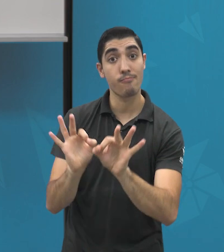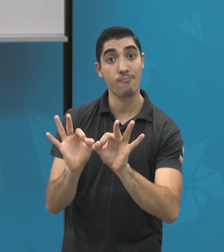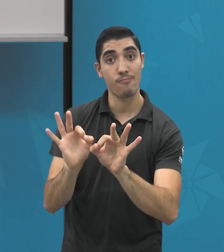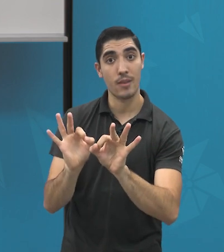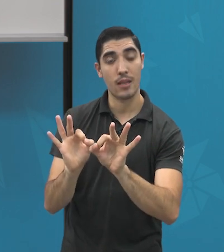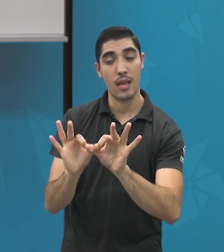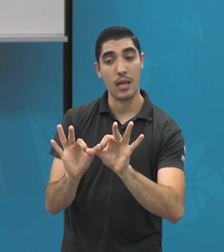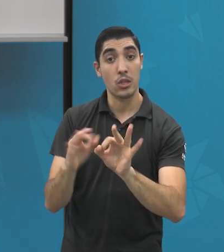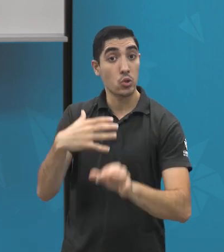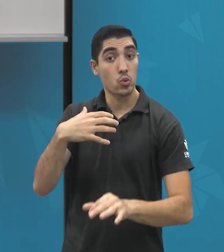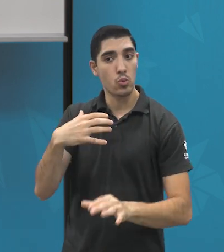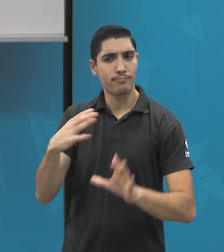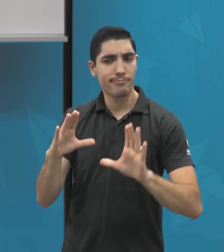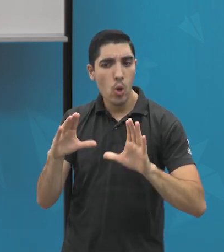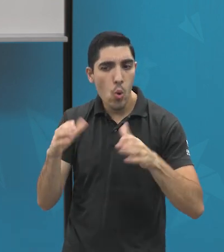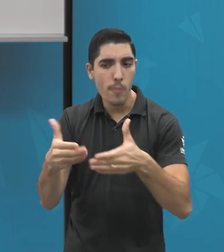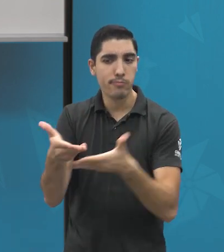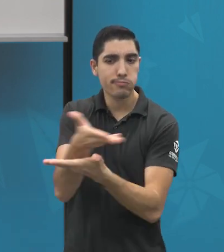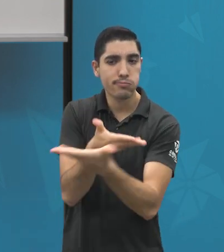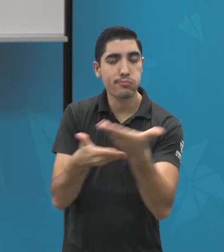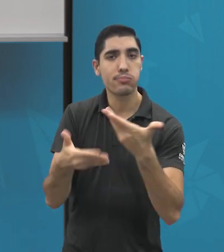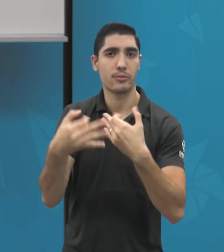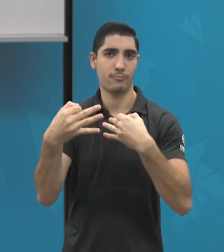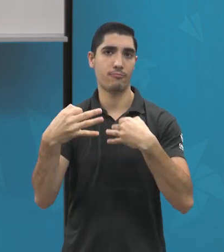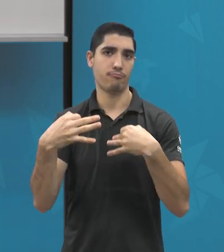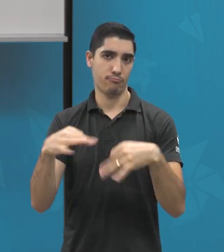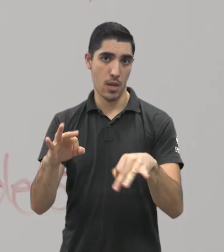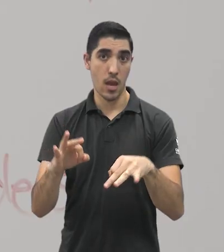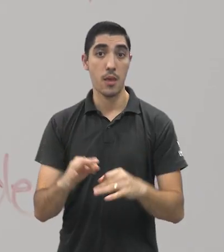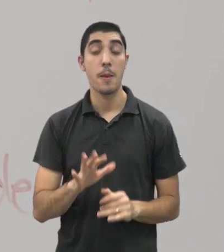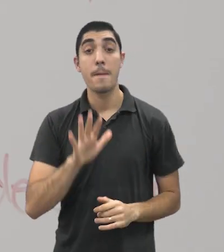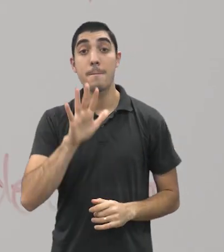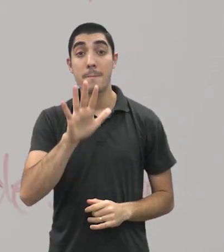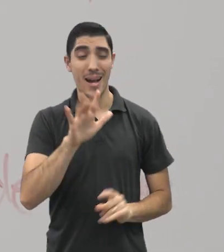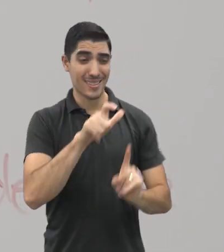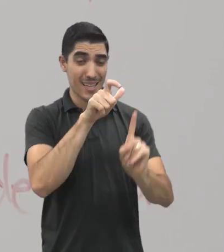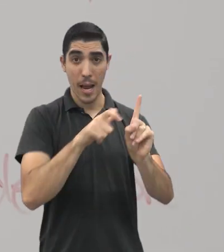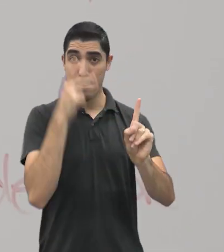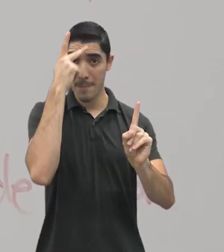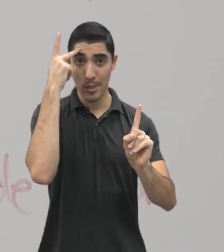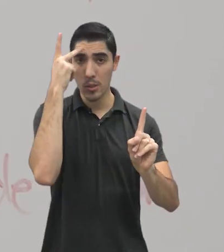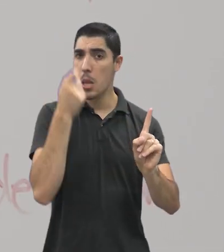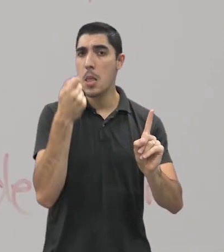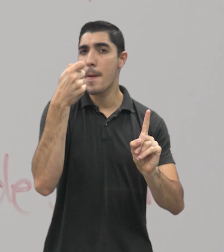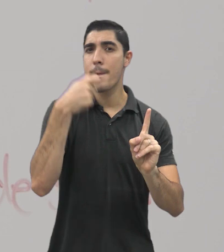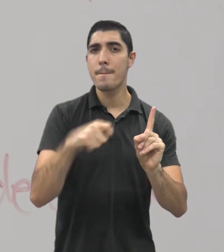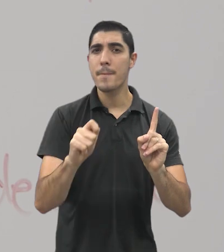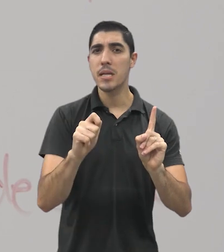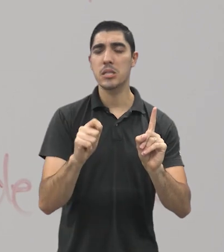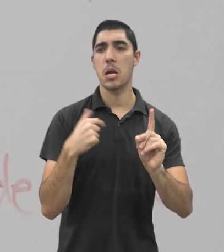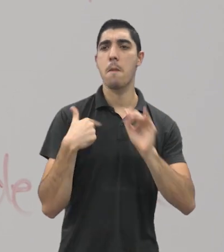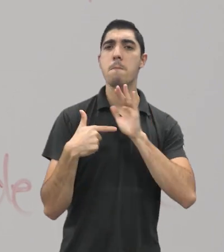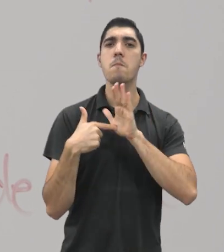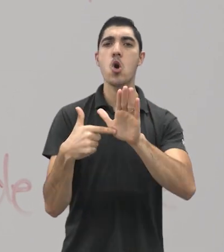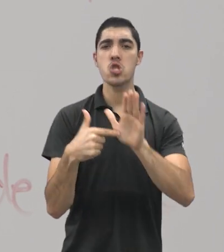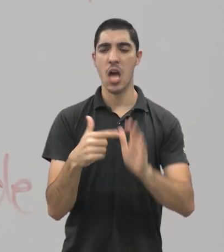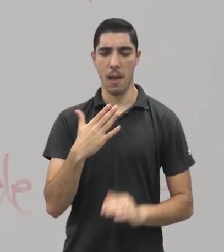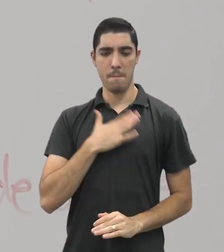de tentar provar a todo instante que nenhum tipo de opinião pode ser